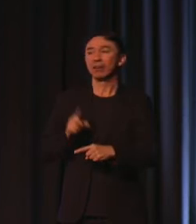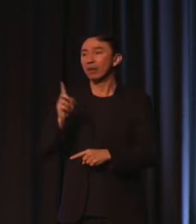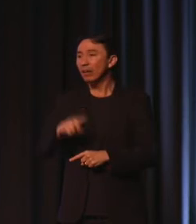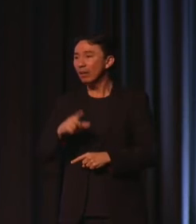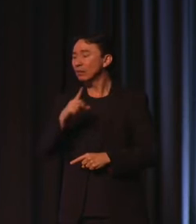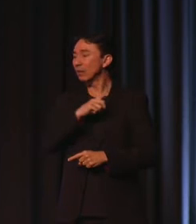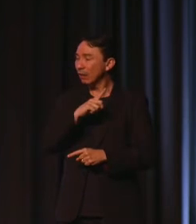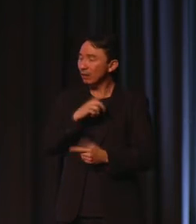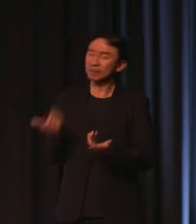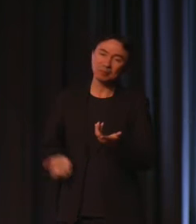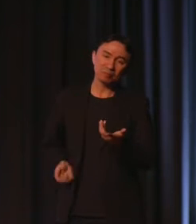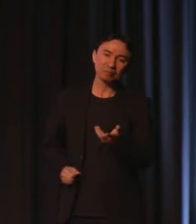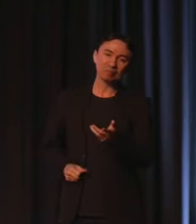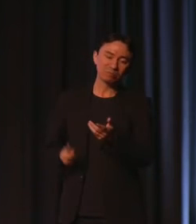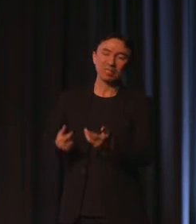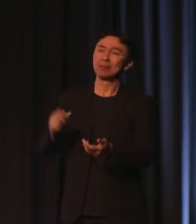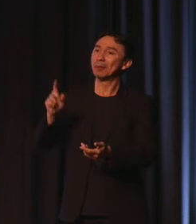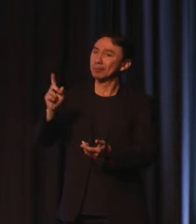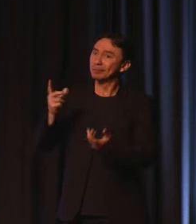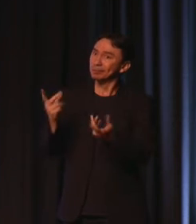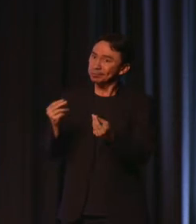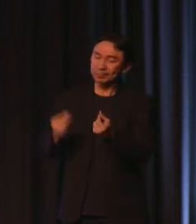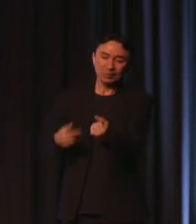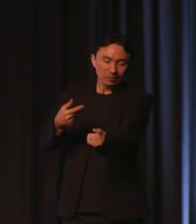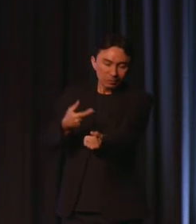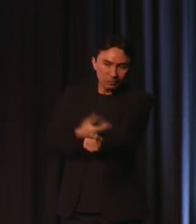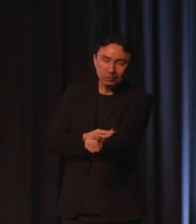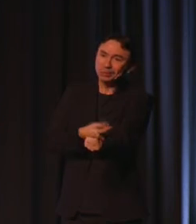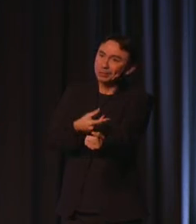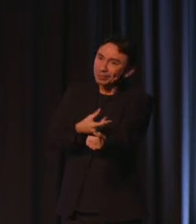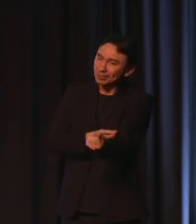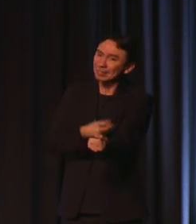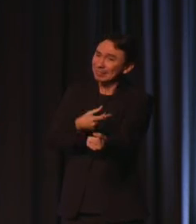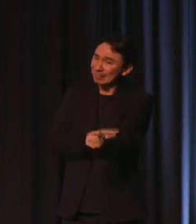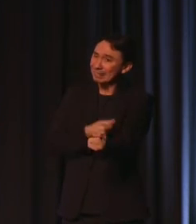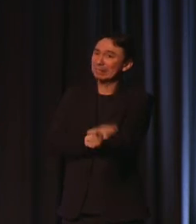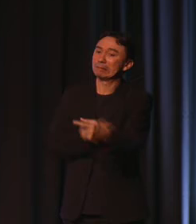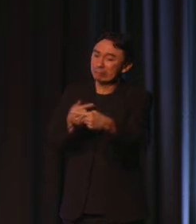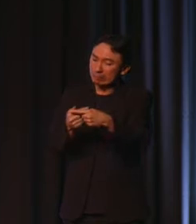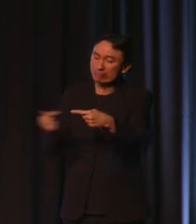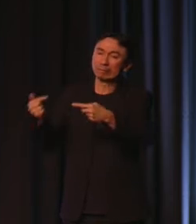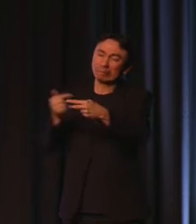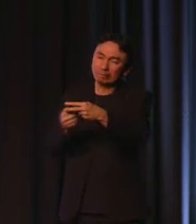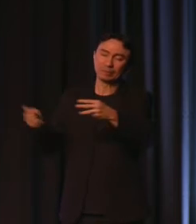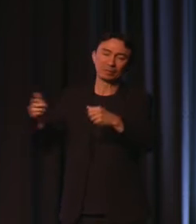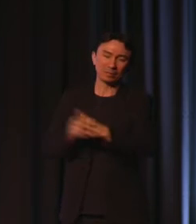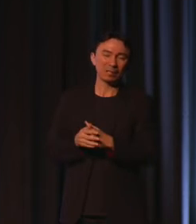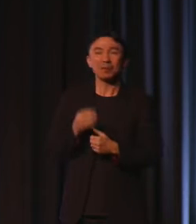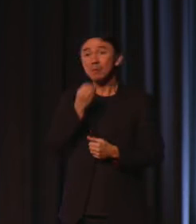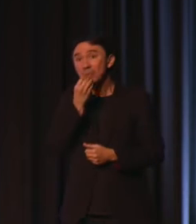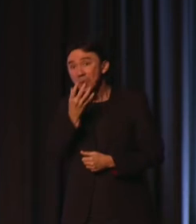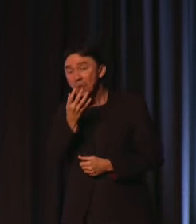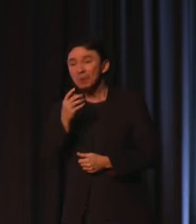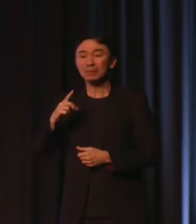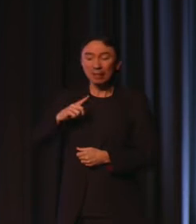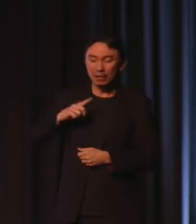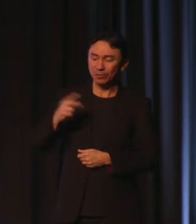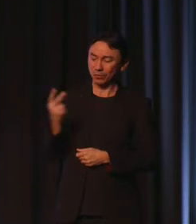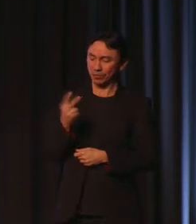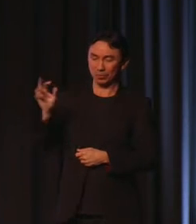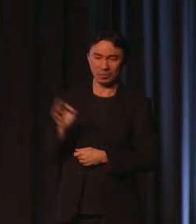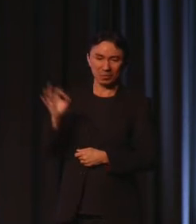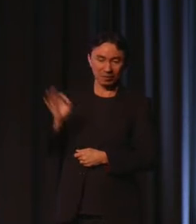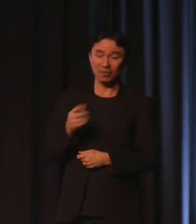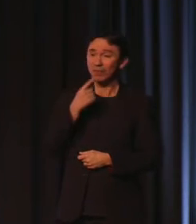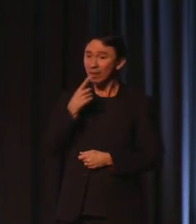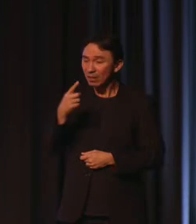pelas várias vezes que faz a infusão durante a semana. Aqueles que acham bom, com 22% e 12%, fala da disponibilidade